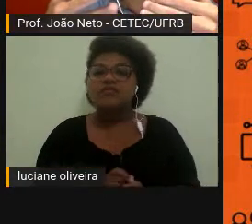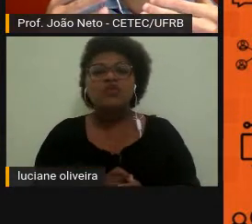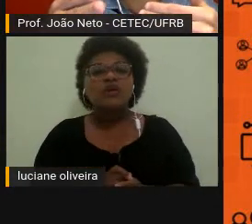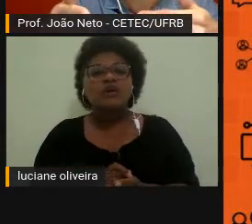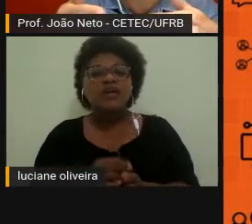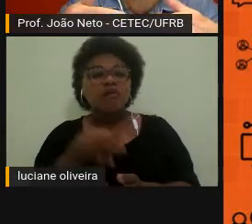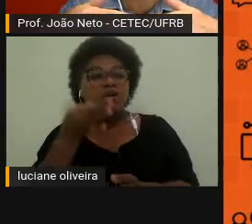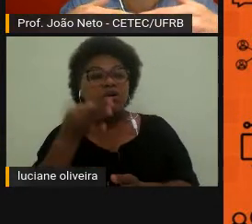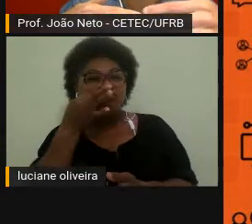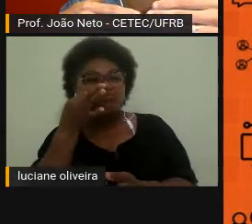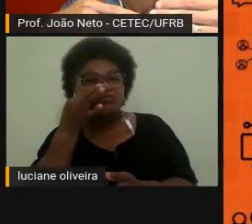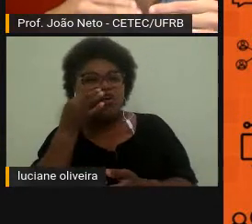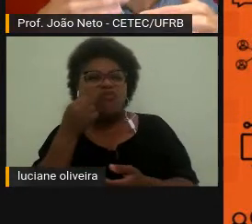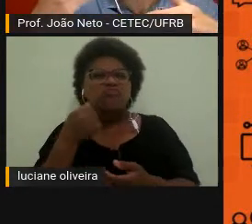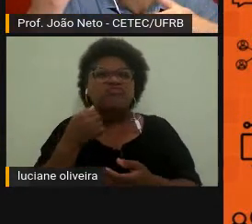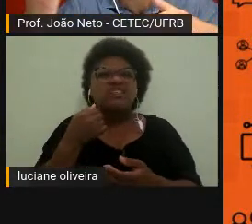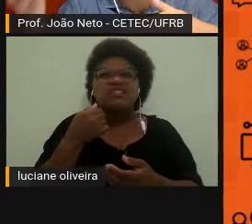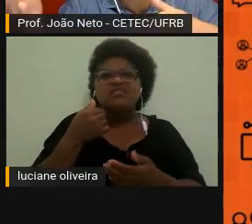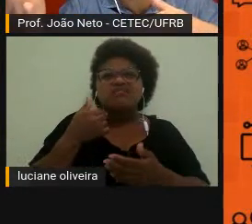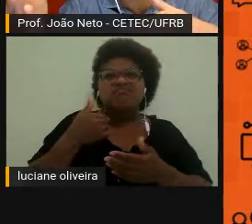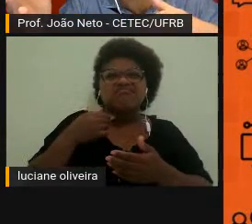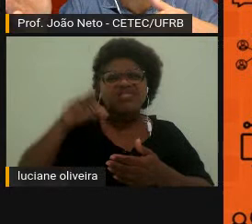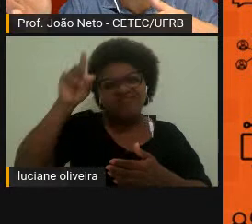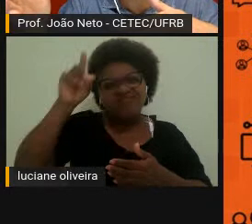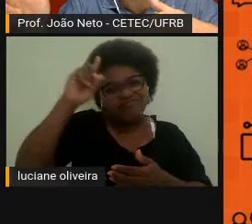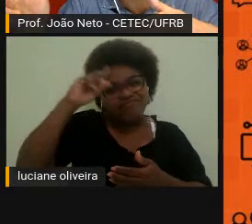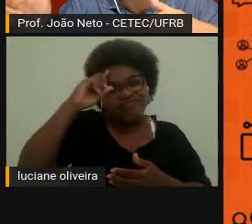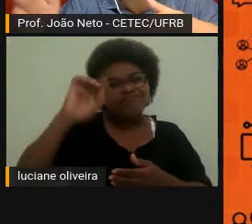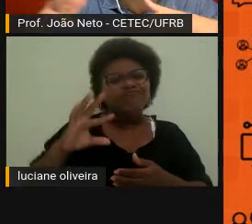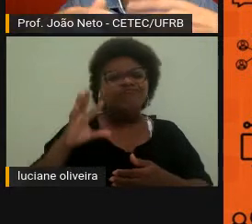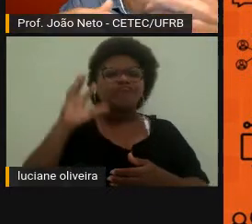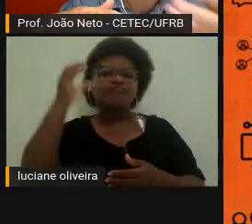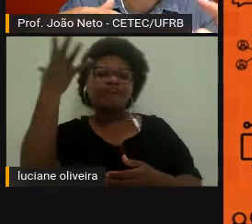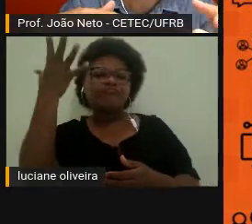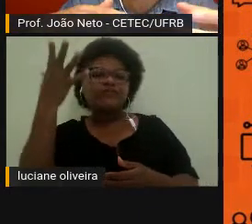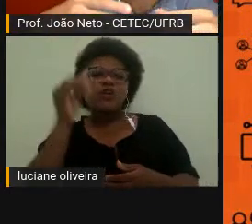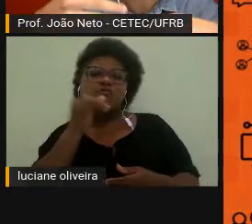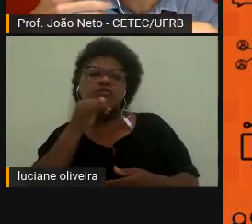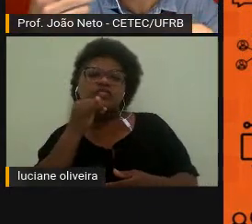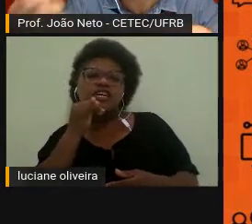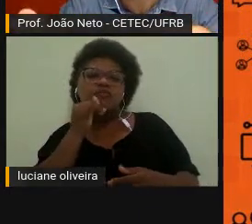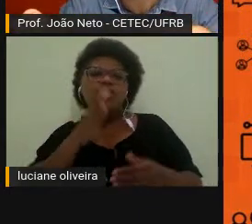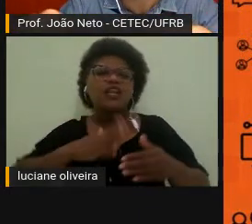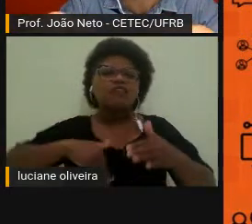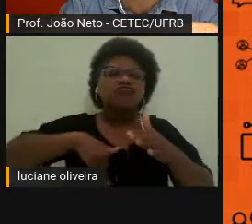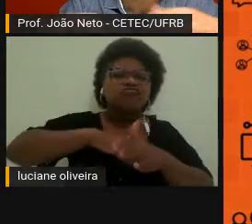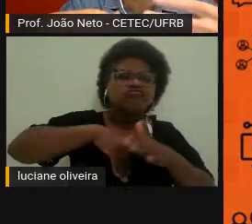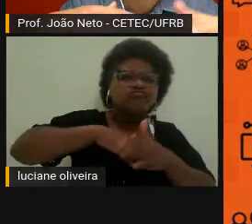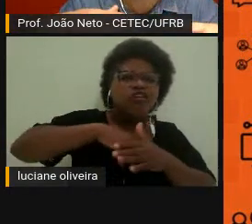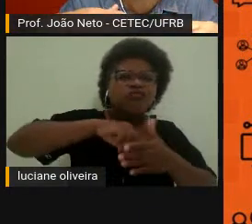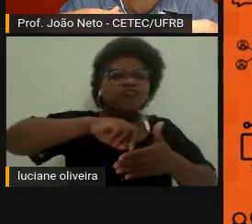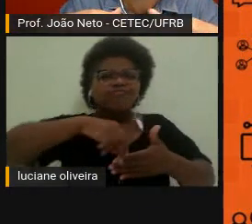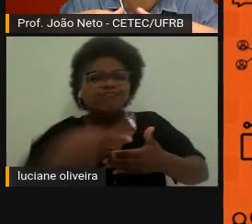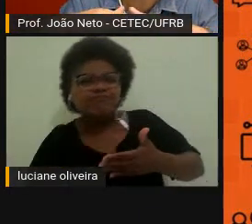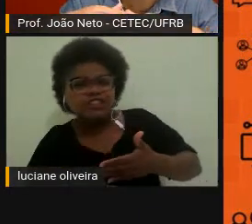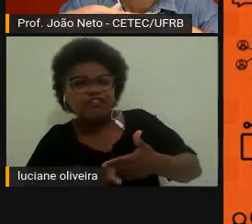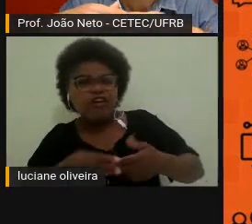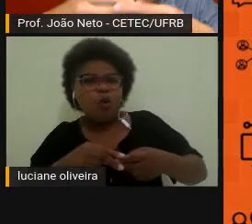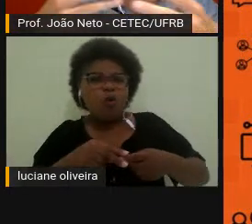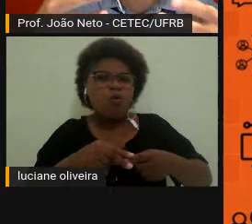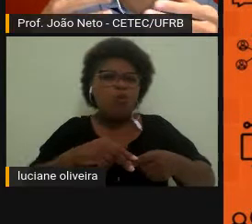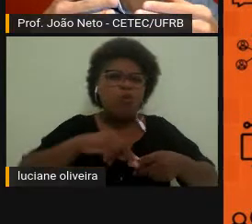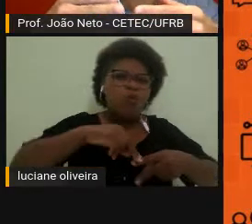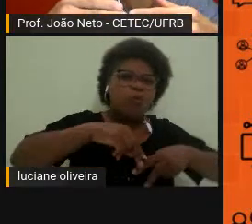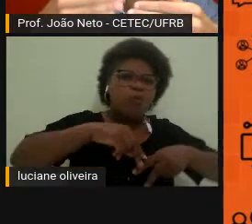muito corriqueira como a ali no futebol caiu é torceu o pé ou então quebrou a